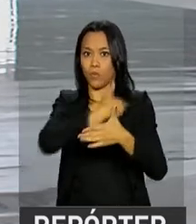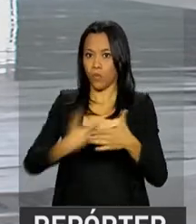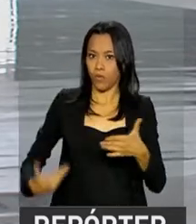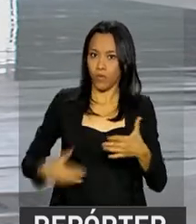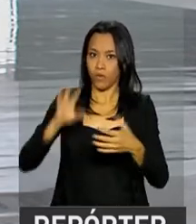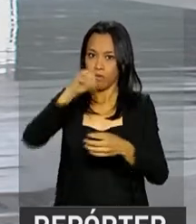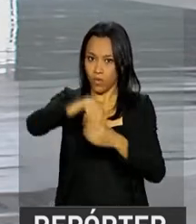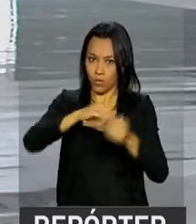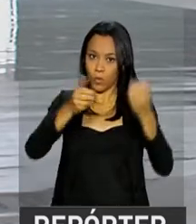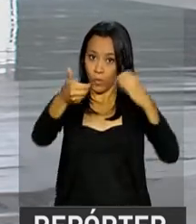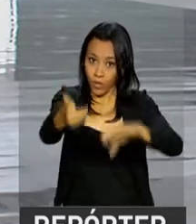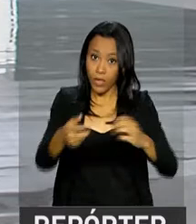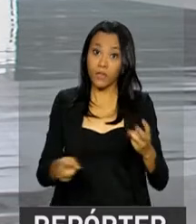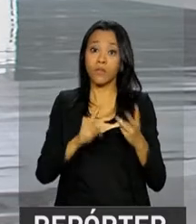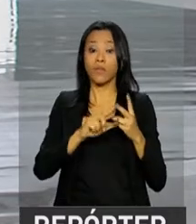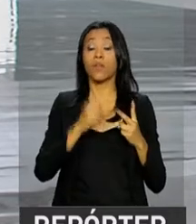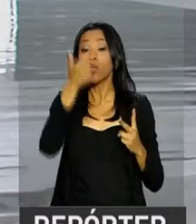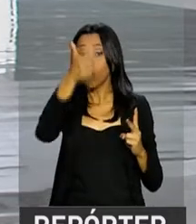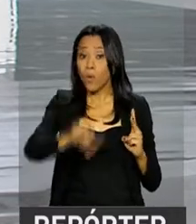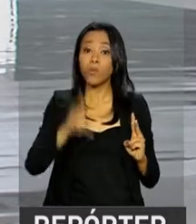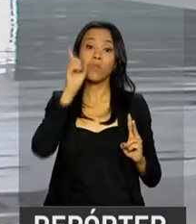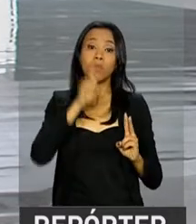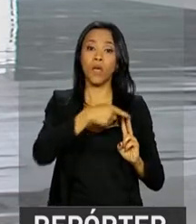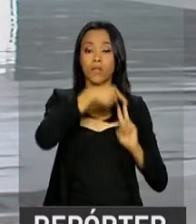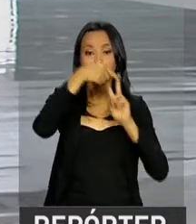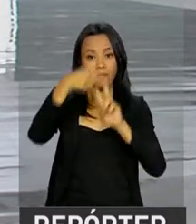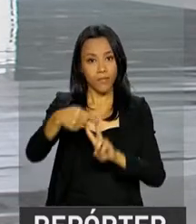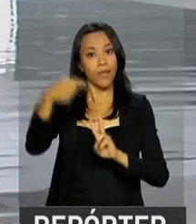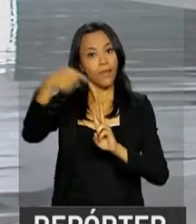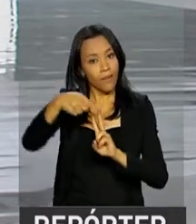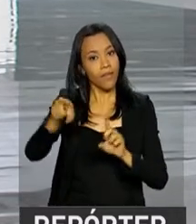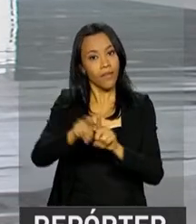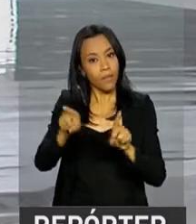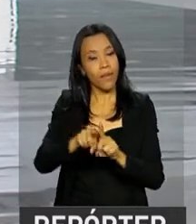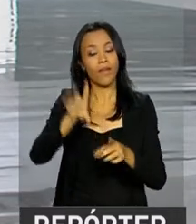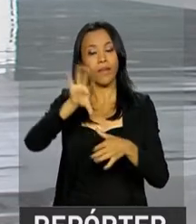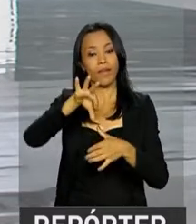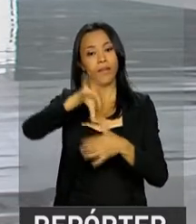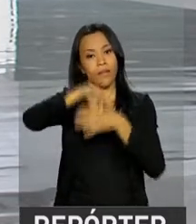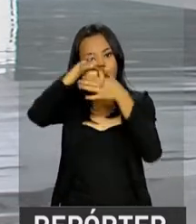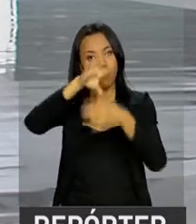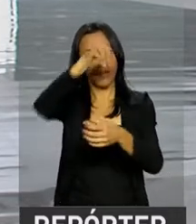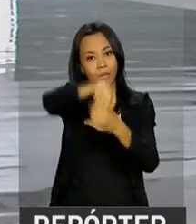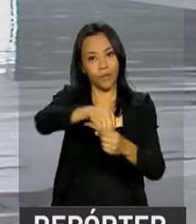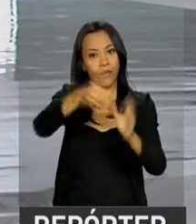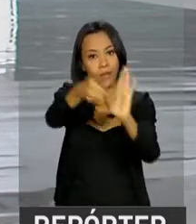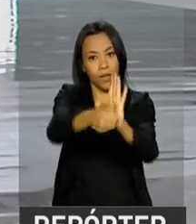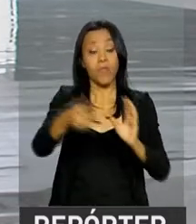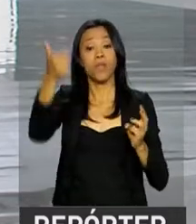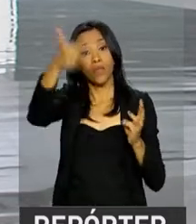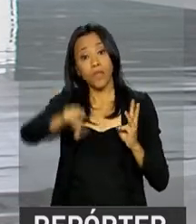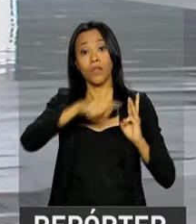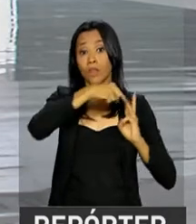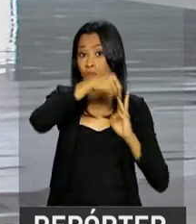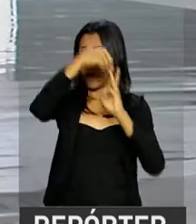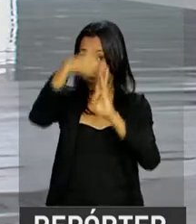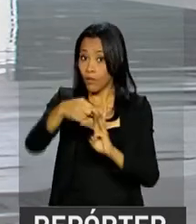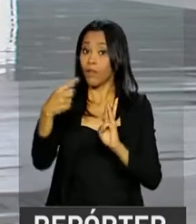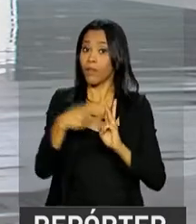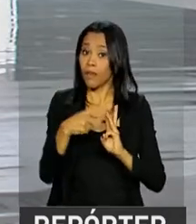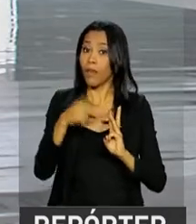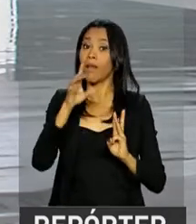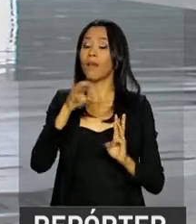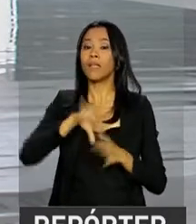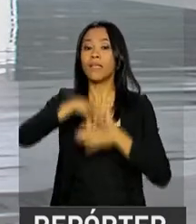e Lelo Coimbra, que é líder da maioria na Câmara, além do senador Romero Jucá, que é líder do governo no